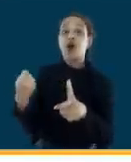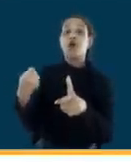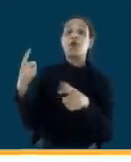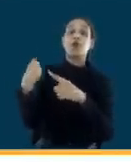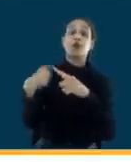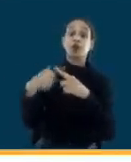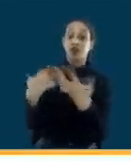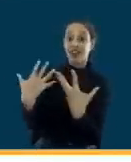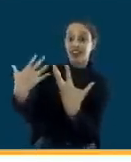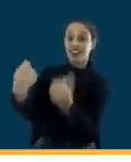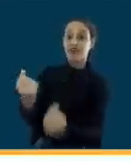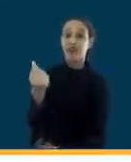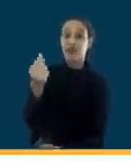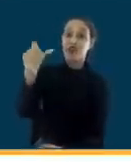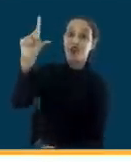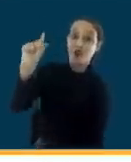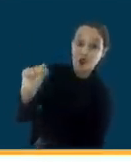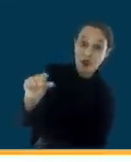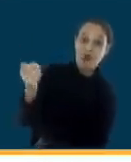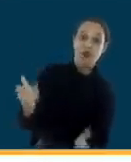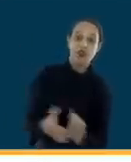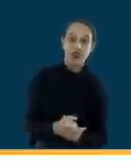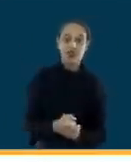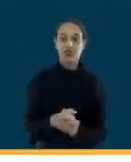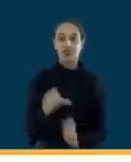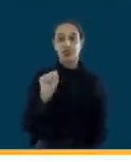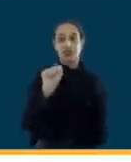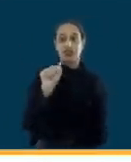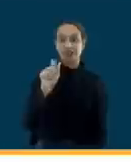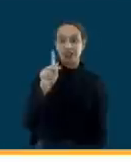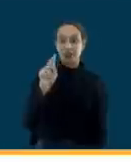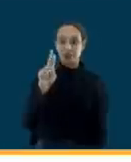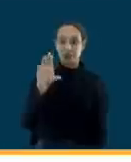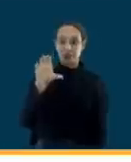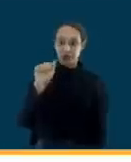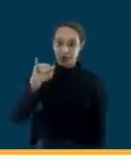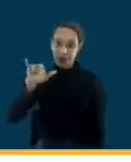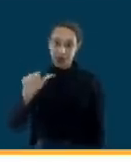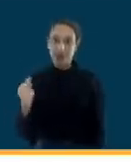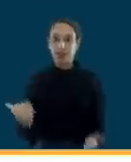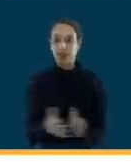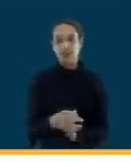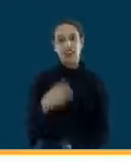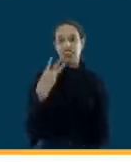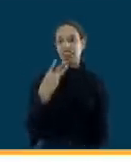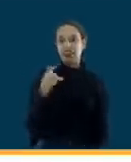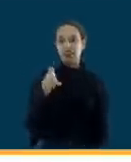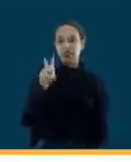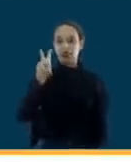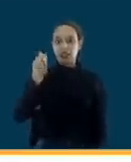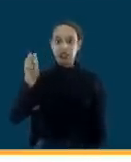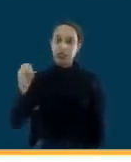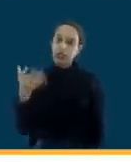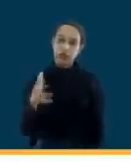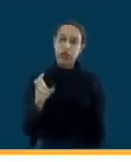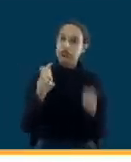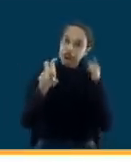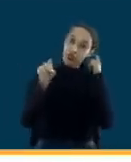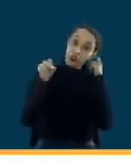exemplo, Banac, Sapucaia, aqui no meu estado, que tem entre 3.500 e 5 mil habitantes. Nós